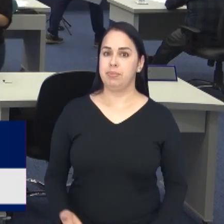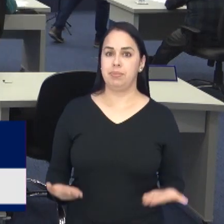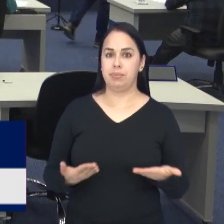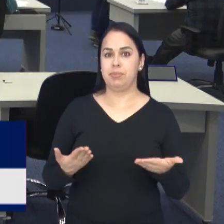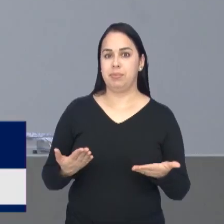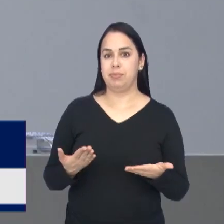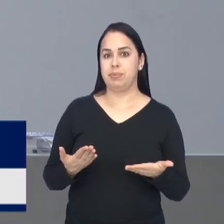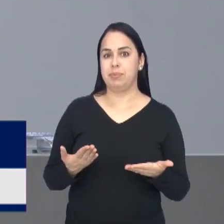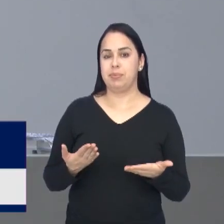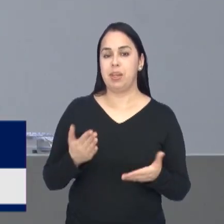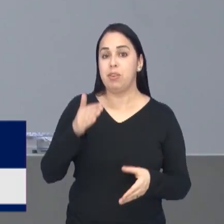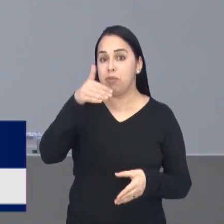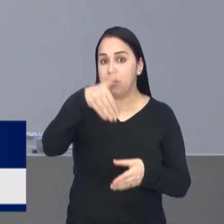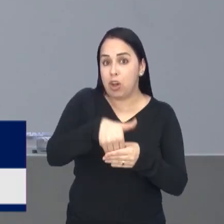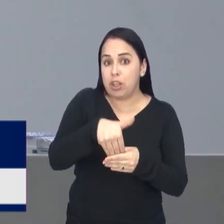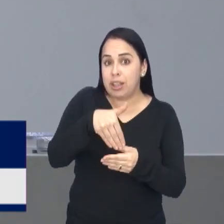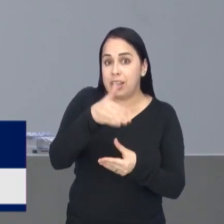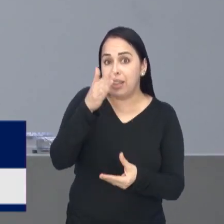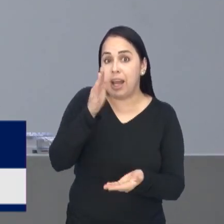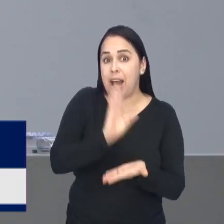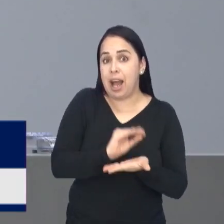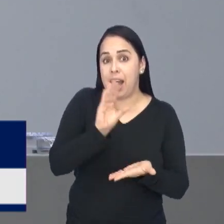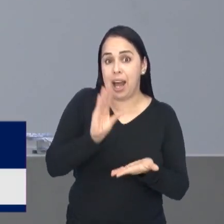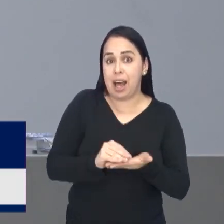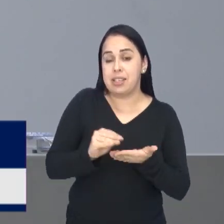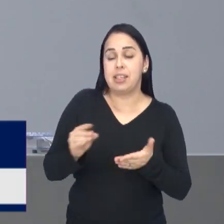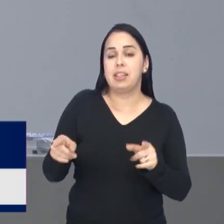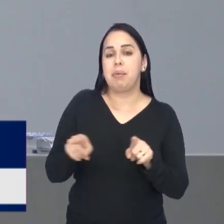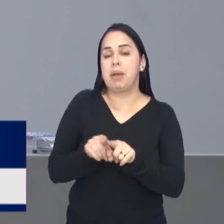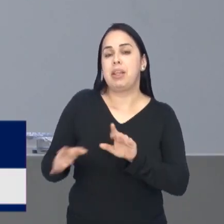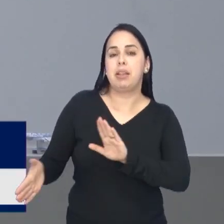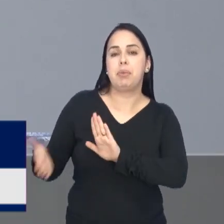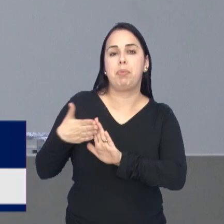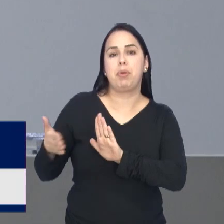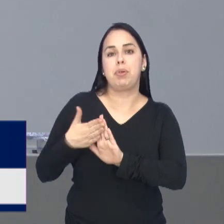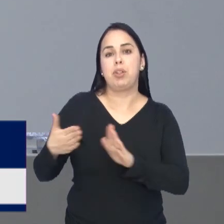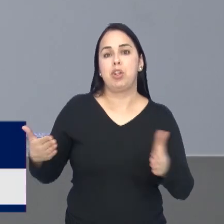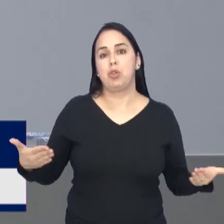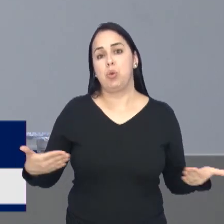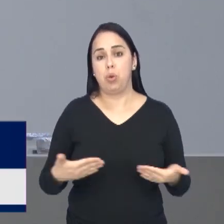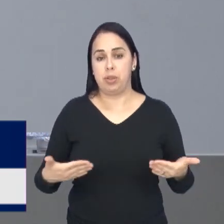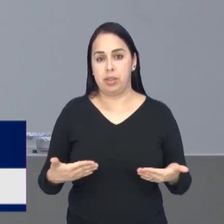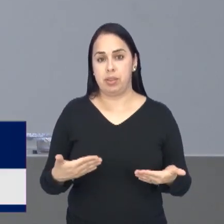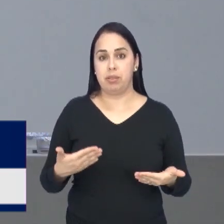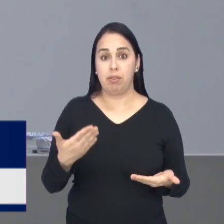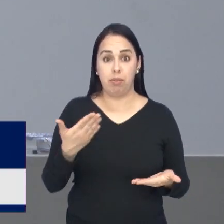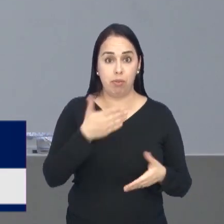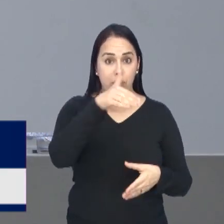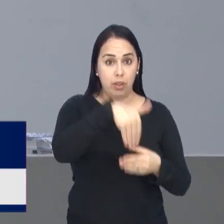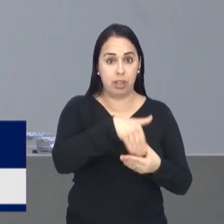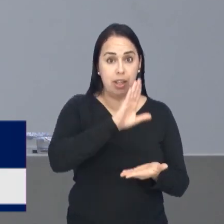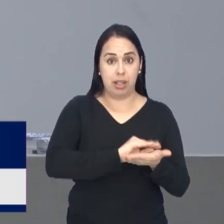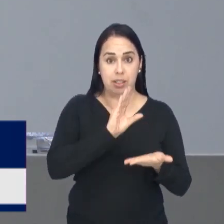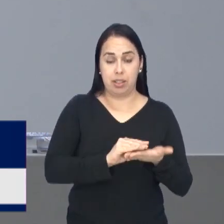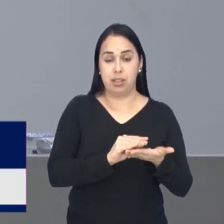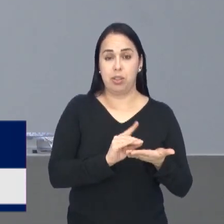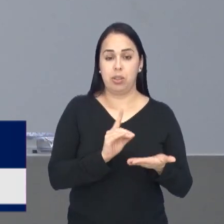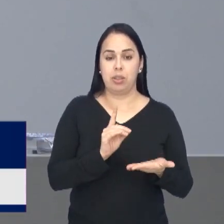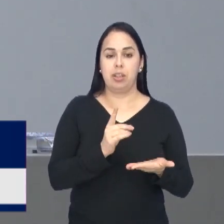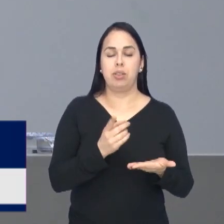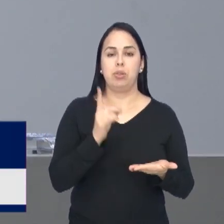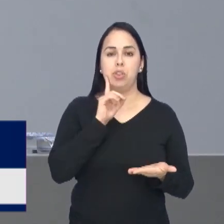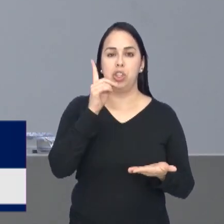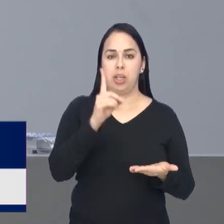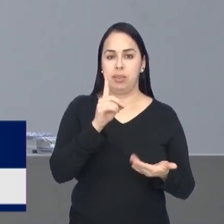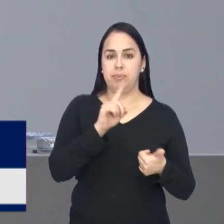Passaremos agora ao processo de votação das atas e das proposturas constantes no expediente. Em votação, as atas das sessões